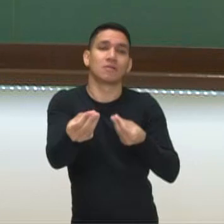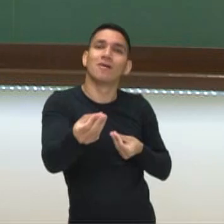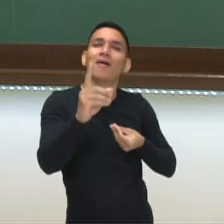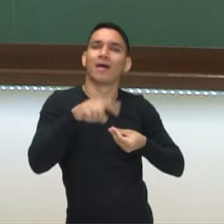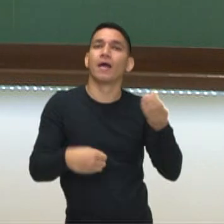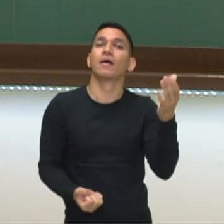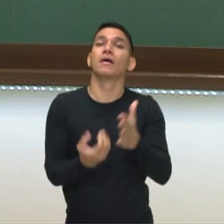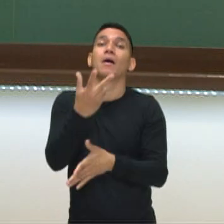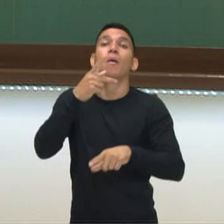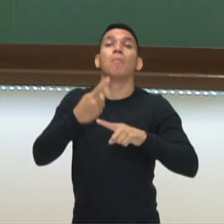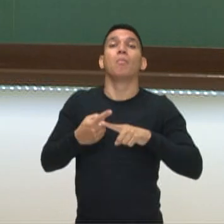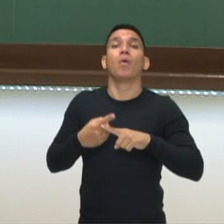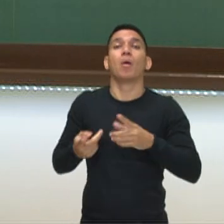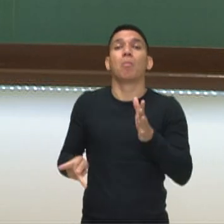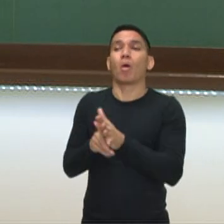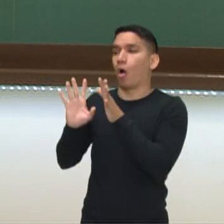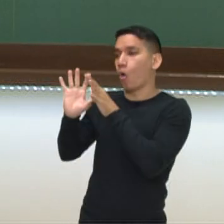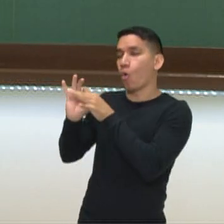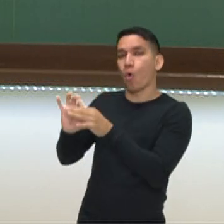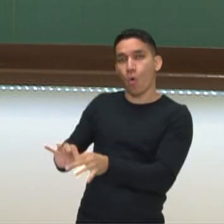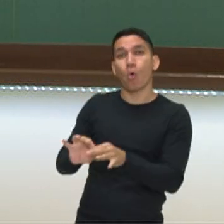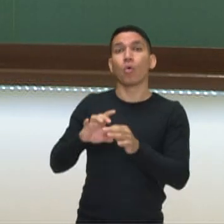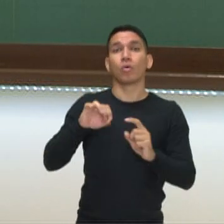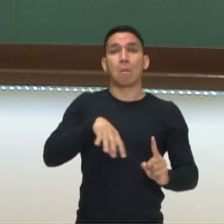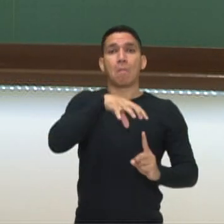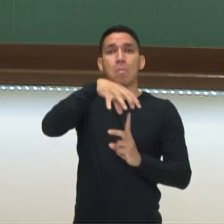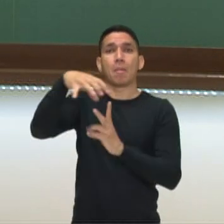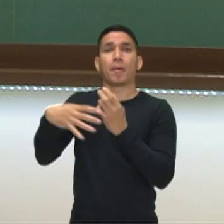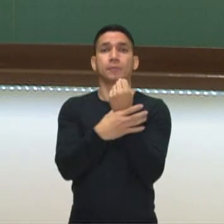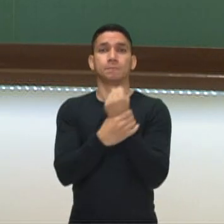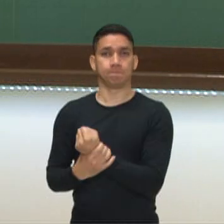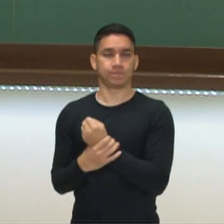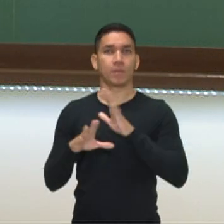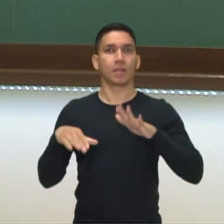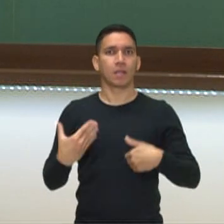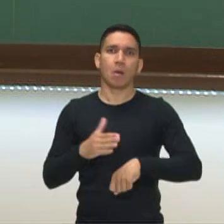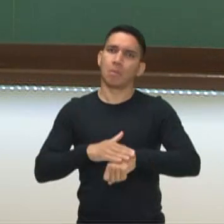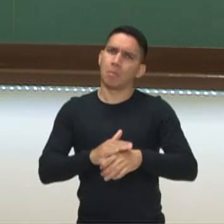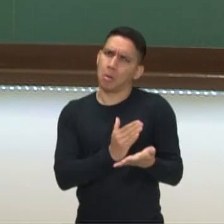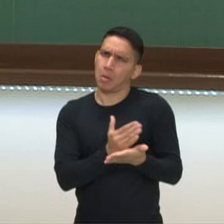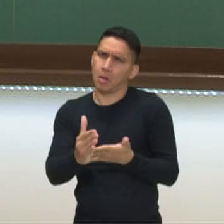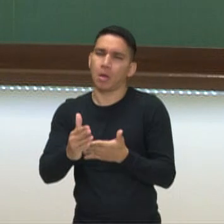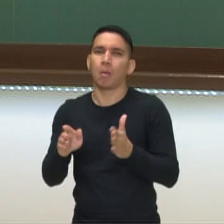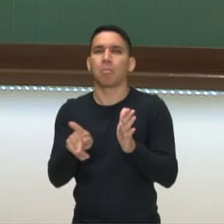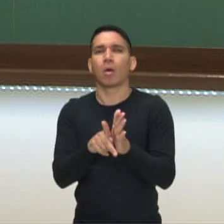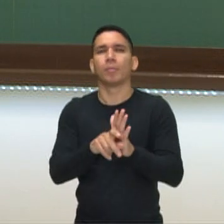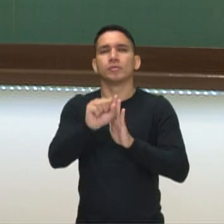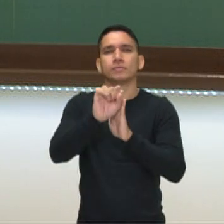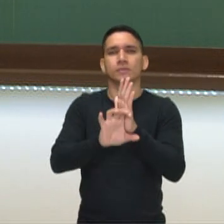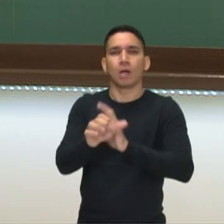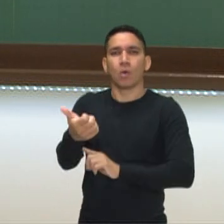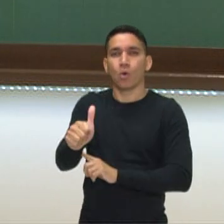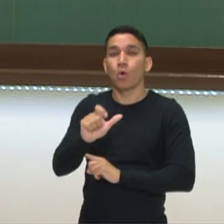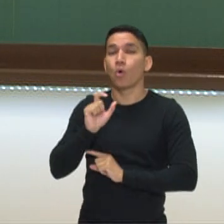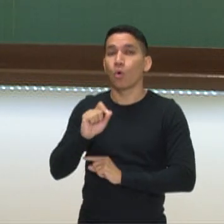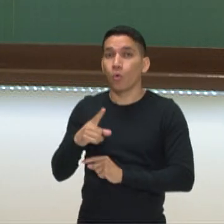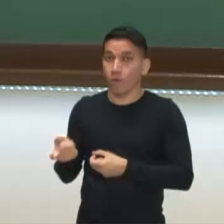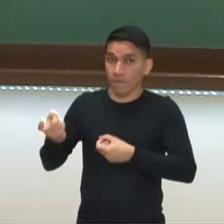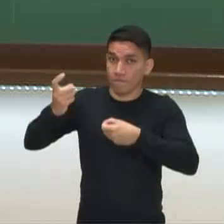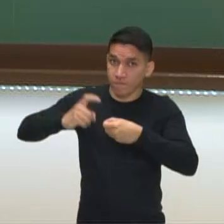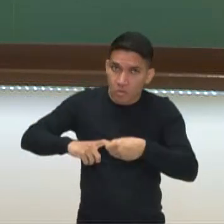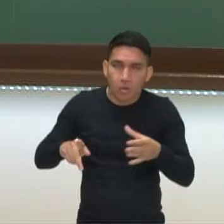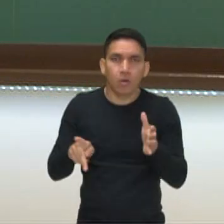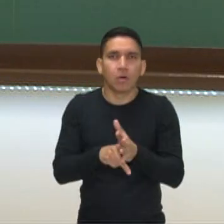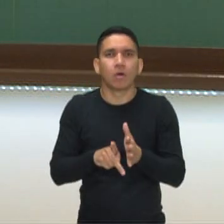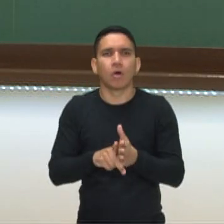monarquias nacionais, do absolutismo, né? A partir principalmente do século XI, quando retomam